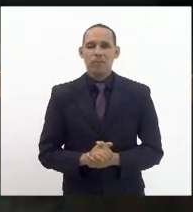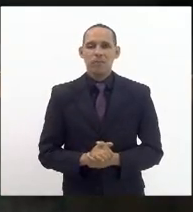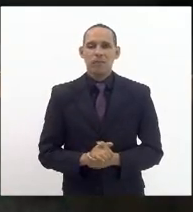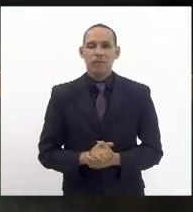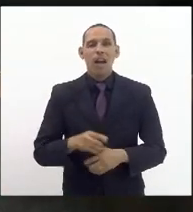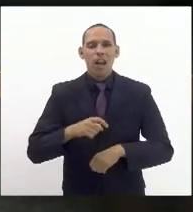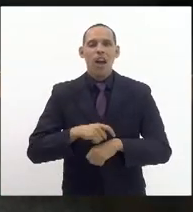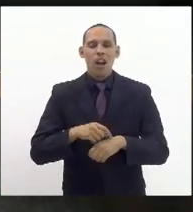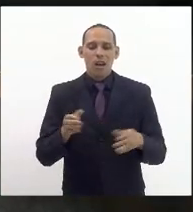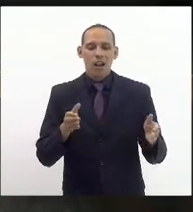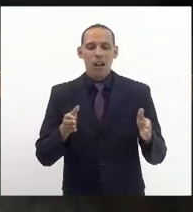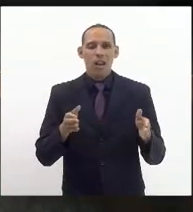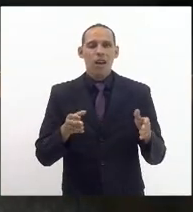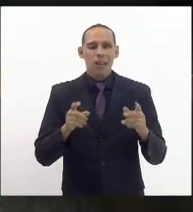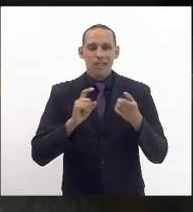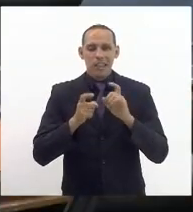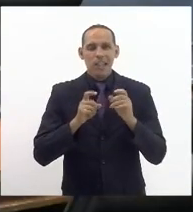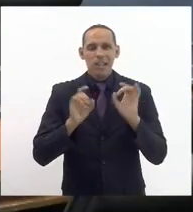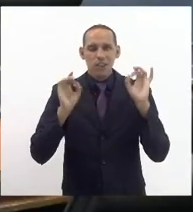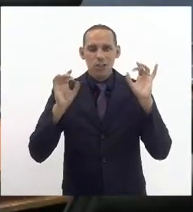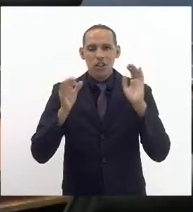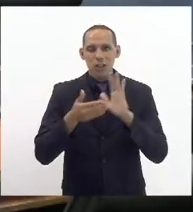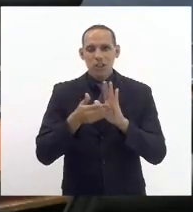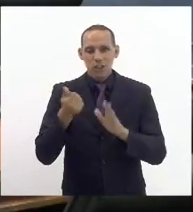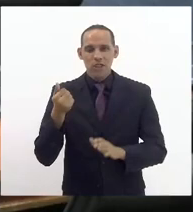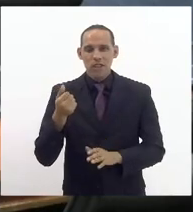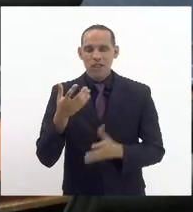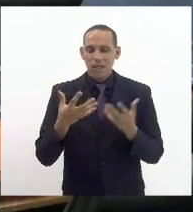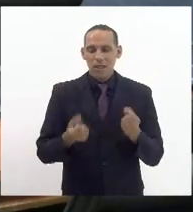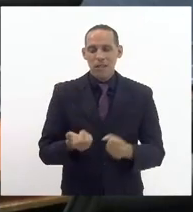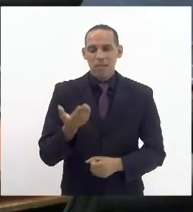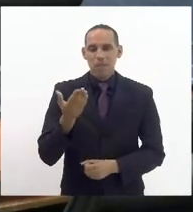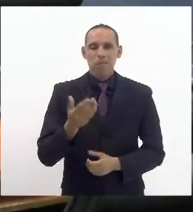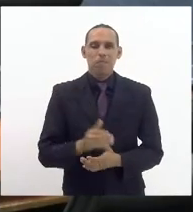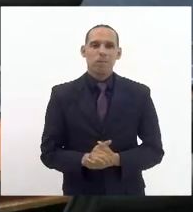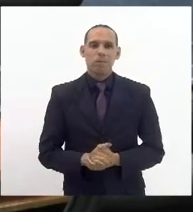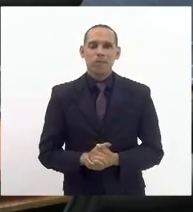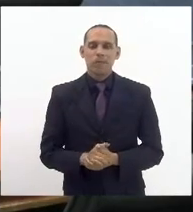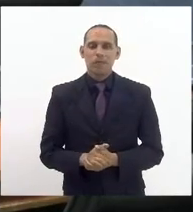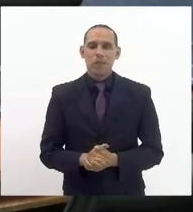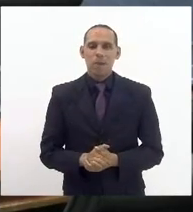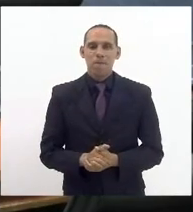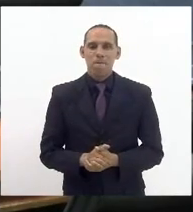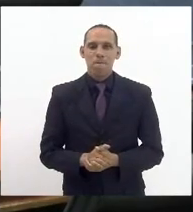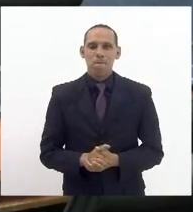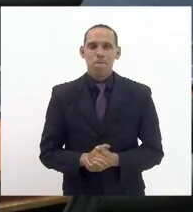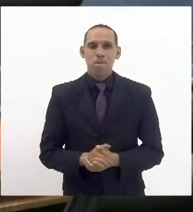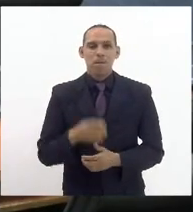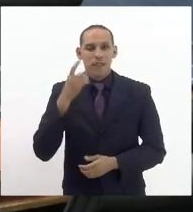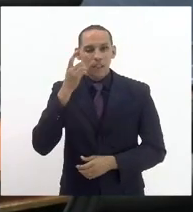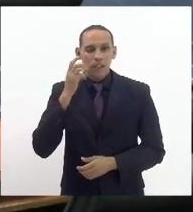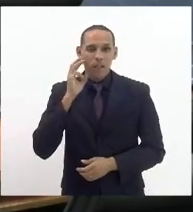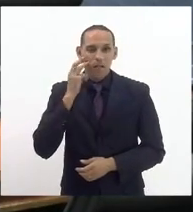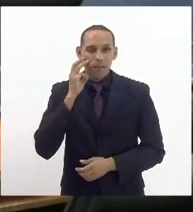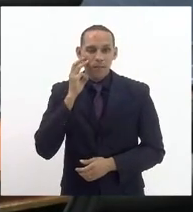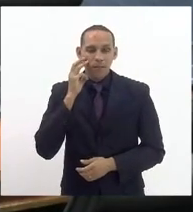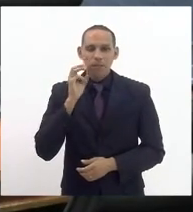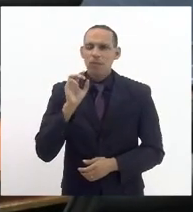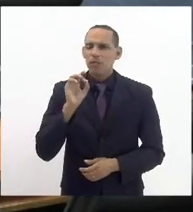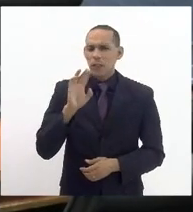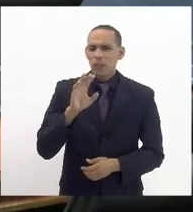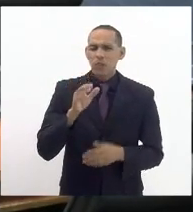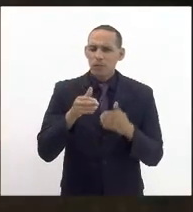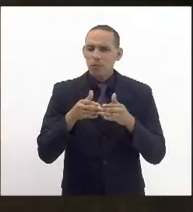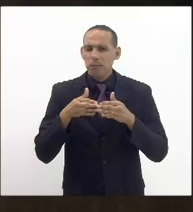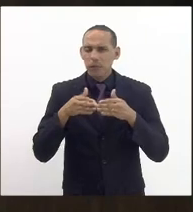sessão extraordinária, eu retiro. Tá bom, obrigado. Presidência, defere o pedido de Vossa Excelência. Deputado Valdeir Carneiro. Não, eu só queria fazer